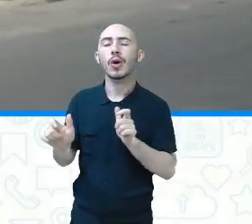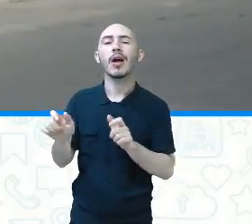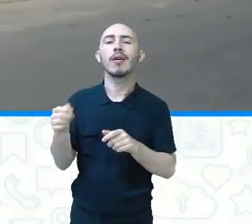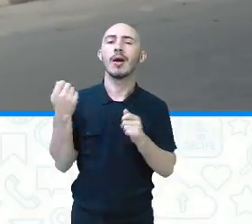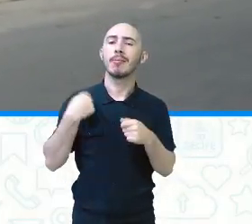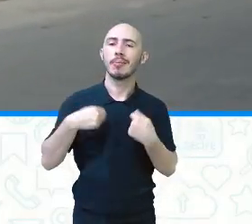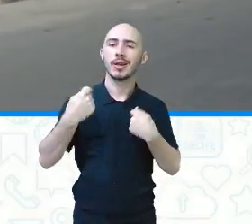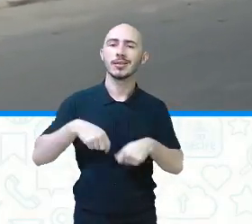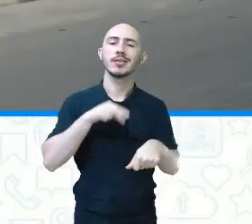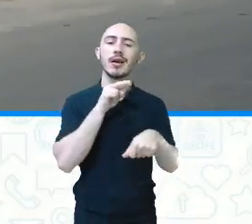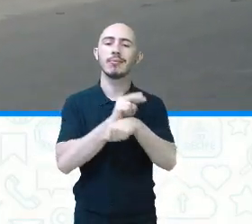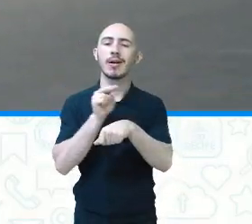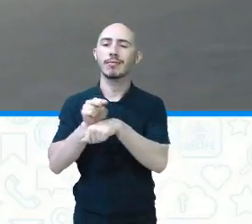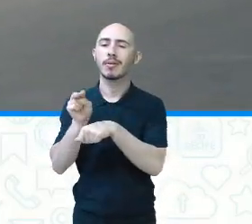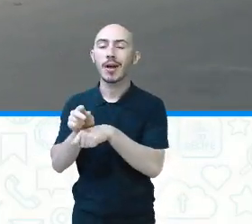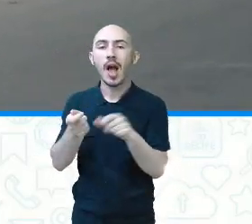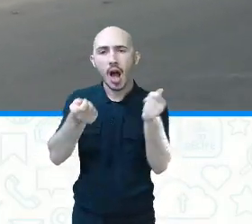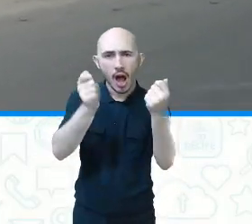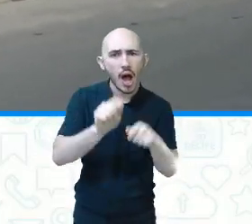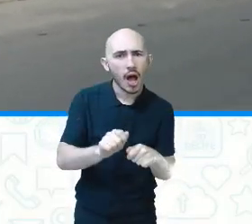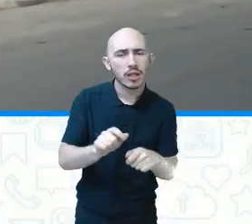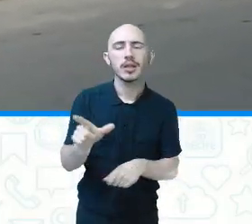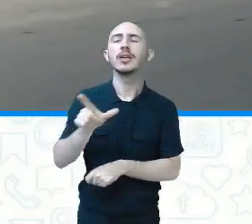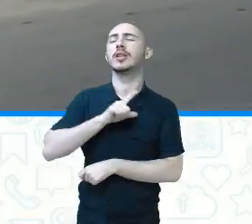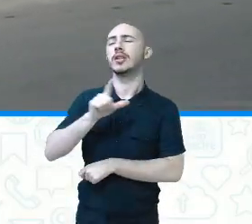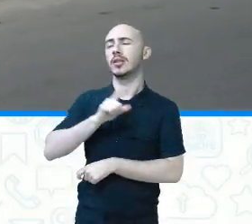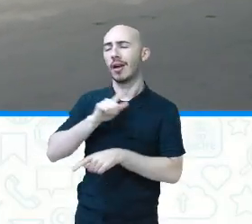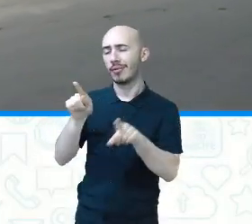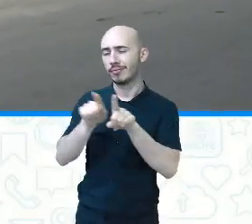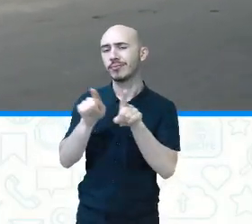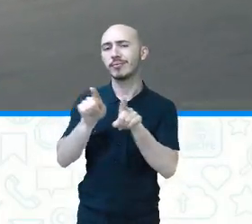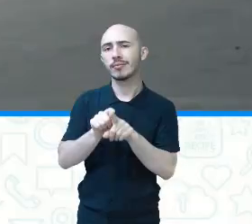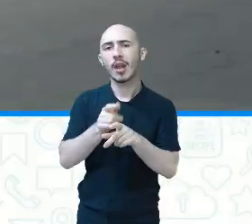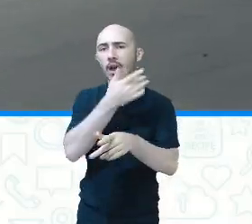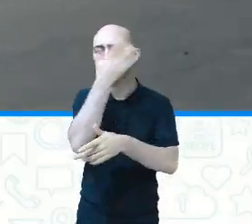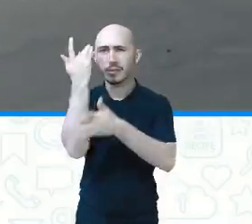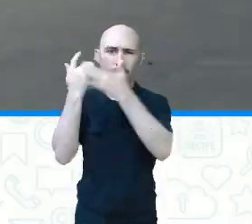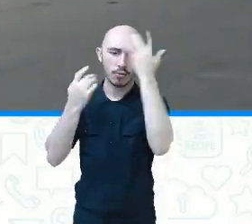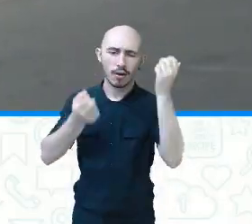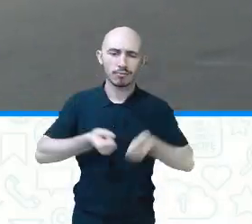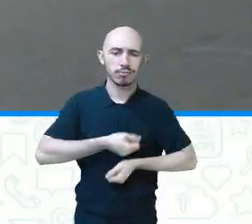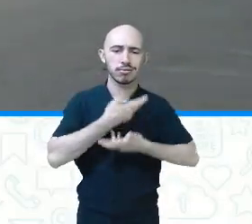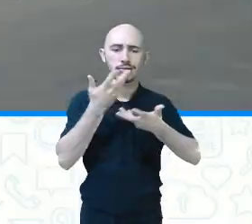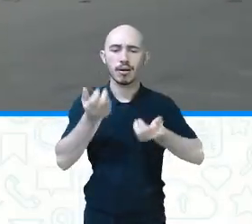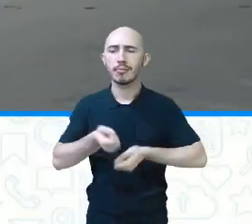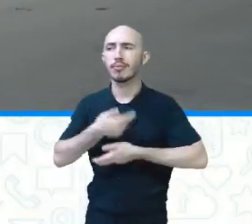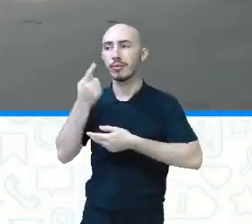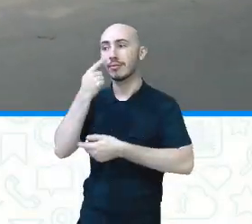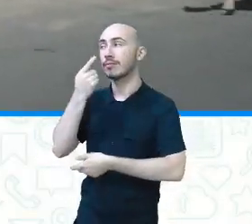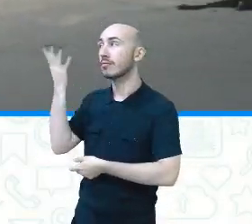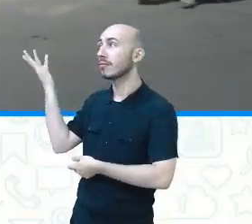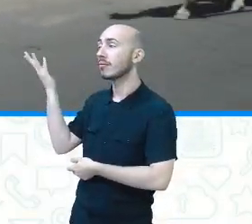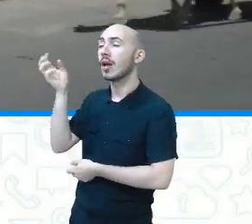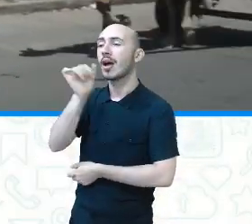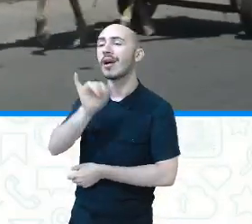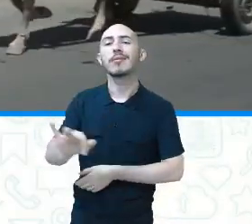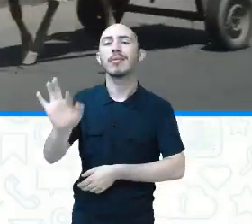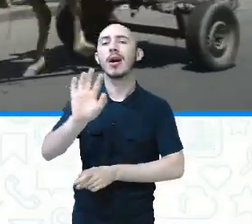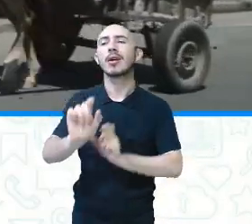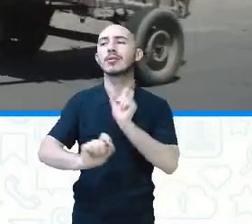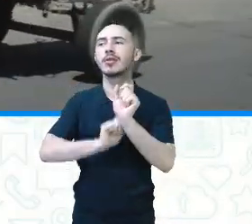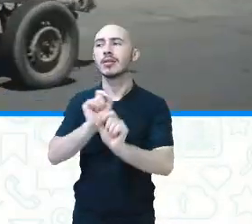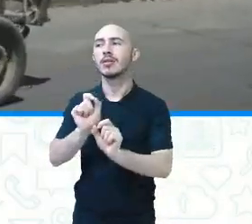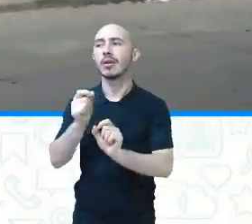onde também tem arte, onde também as pessoas se manifestam de alguma forma. Então vocês estão vendo aí a imagem de